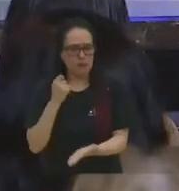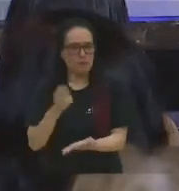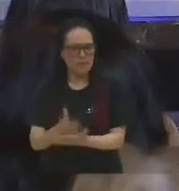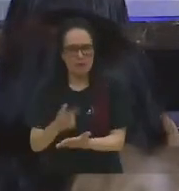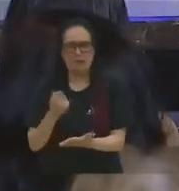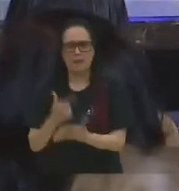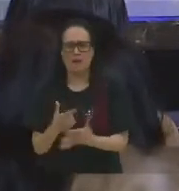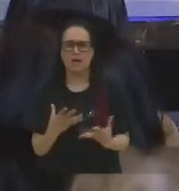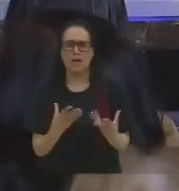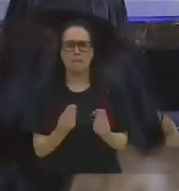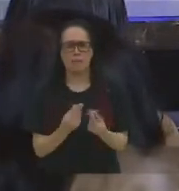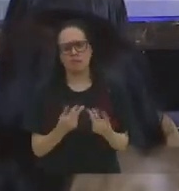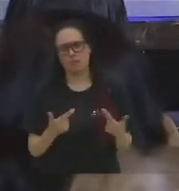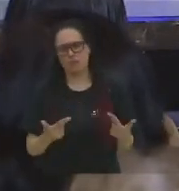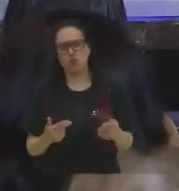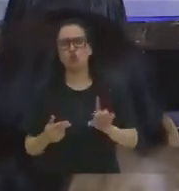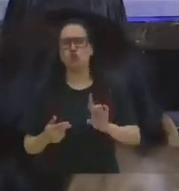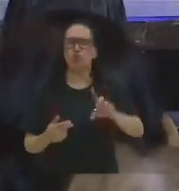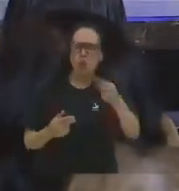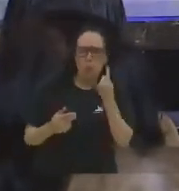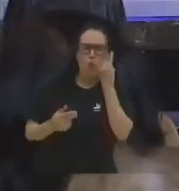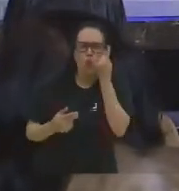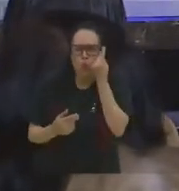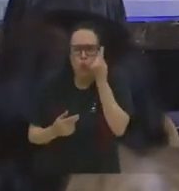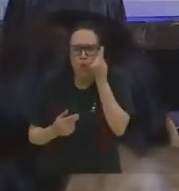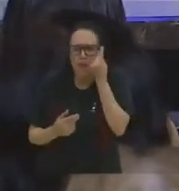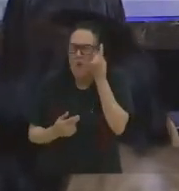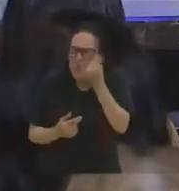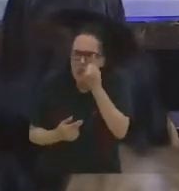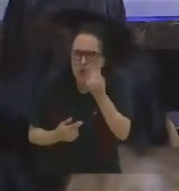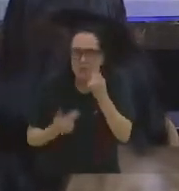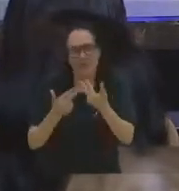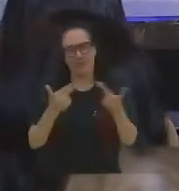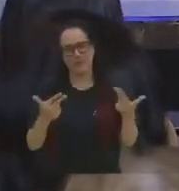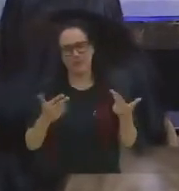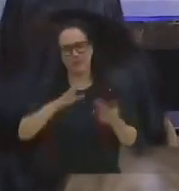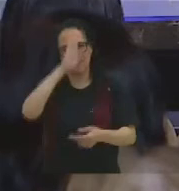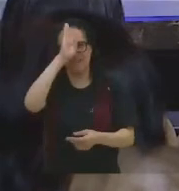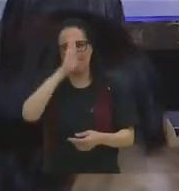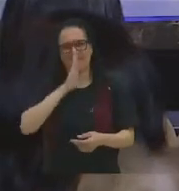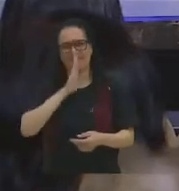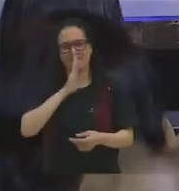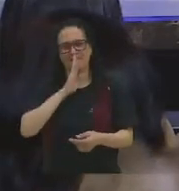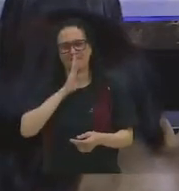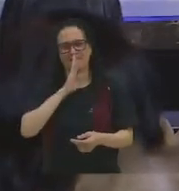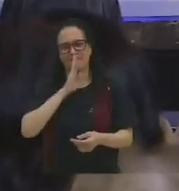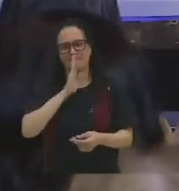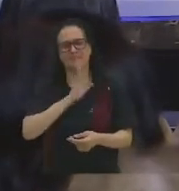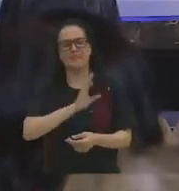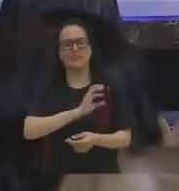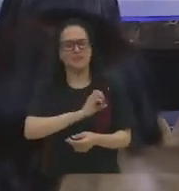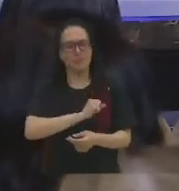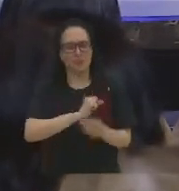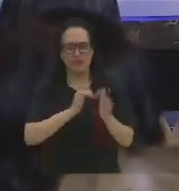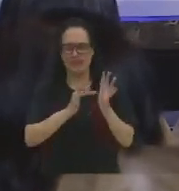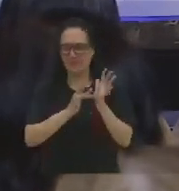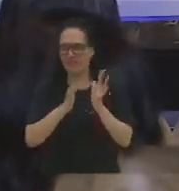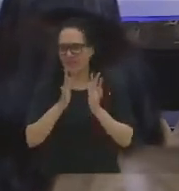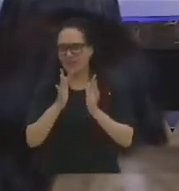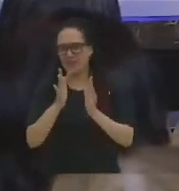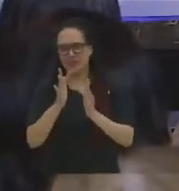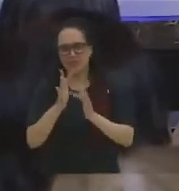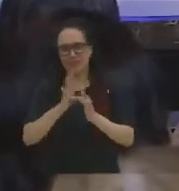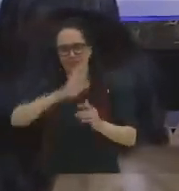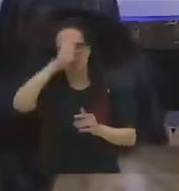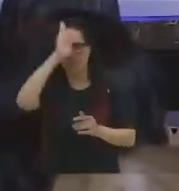Só uma coisa é gratuita: o amor de Jesus. Só isso. Esse é